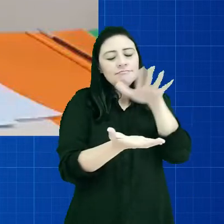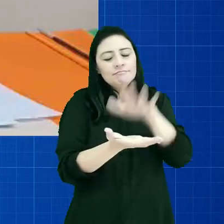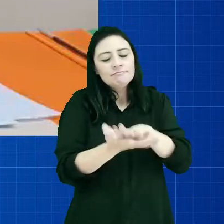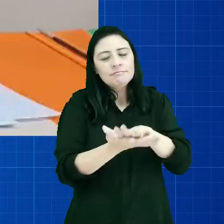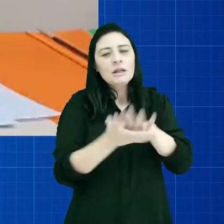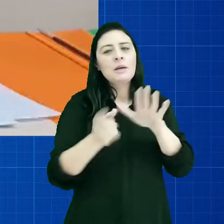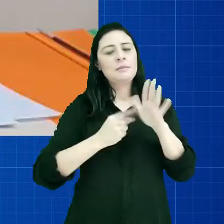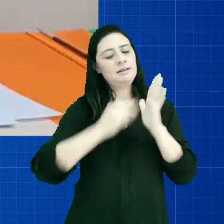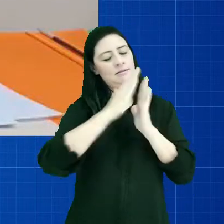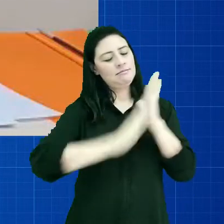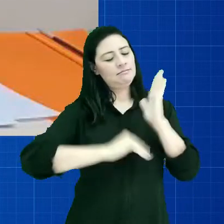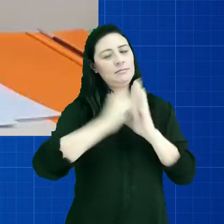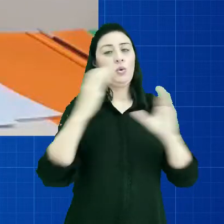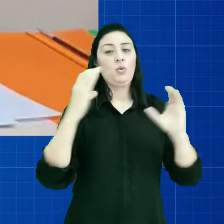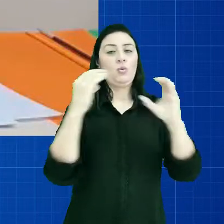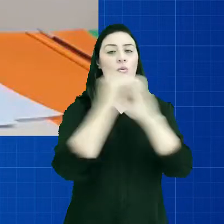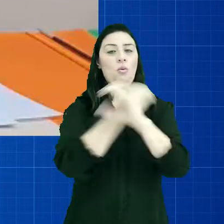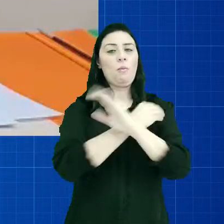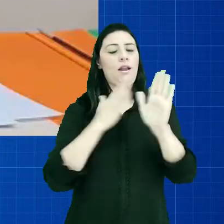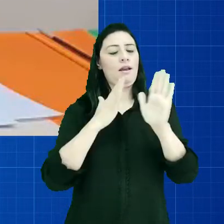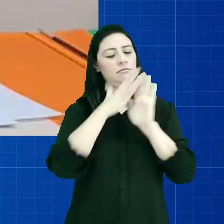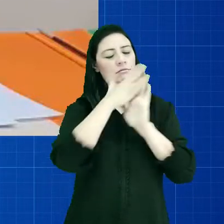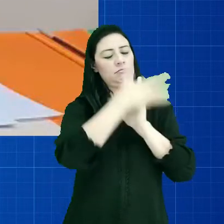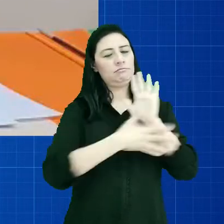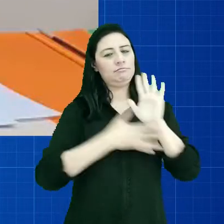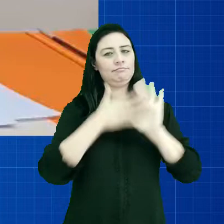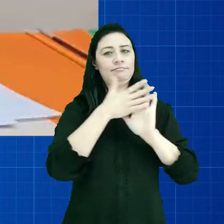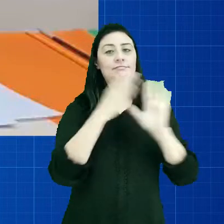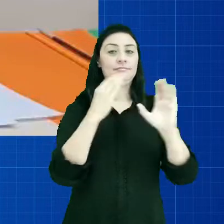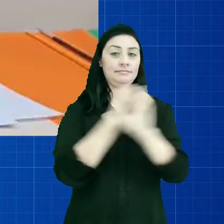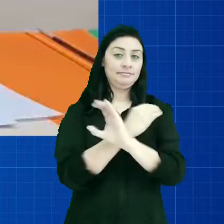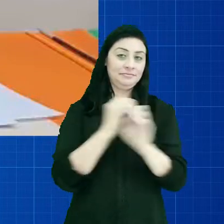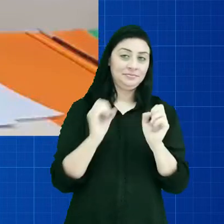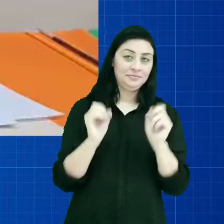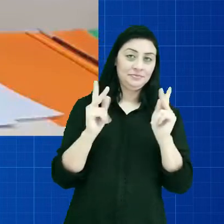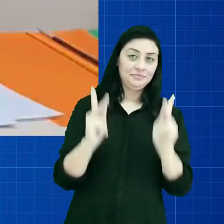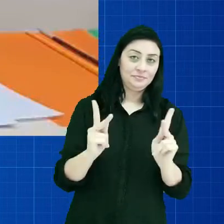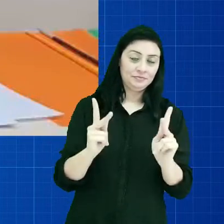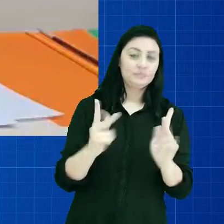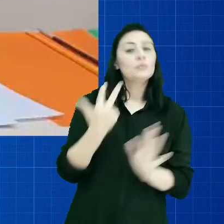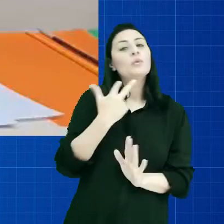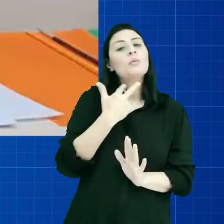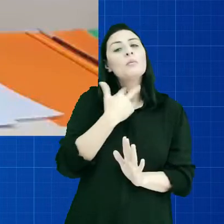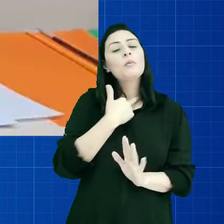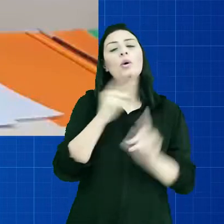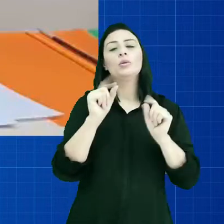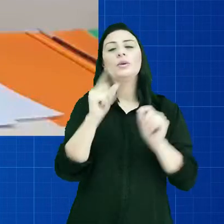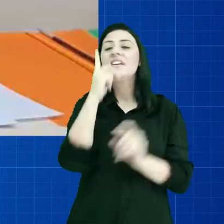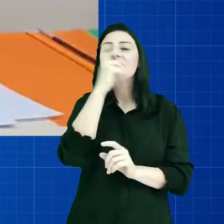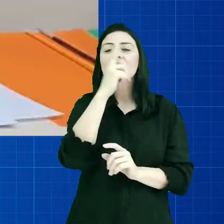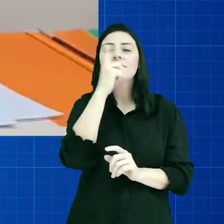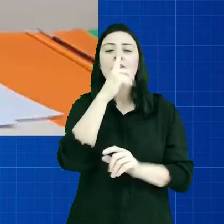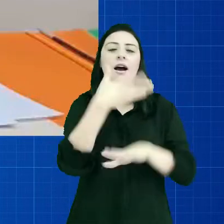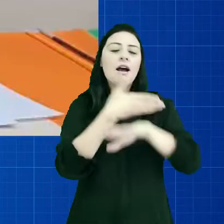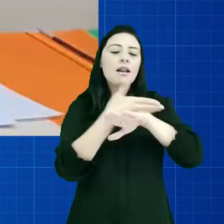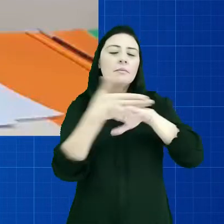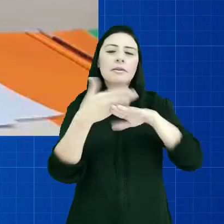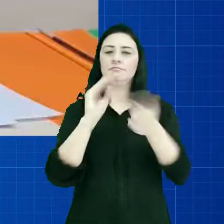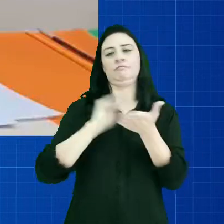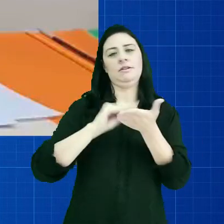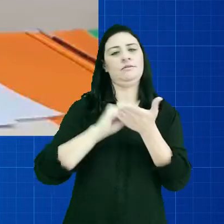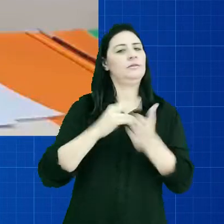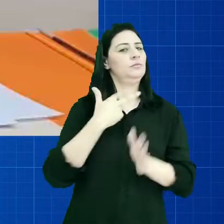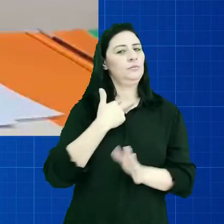estar toda preenchida com essa tinta, tá? Não posso assim, não posso deixar espaço na